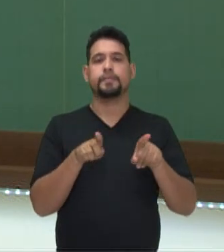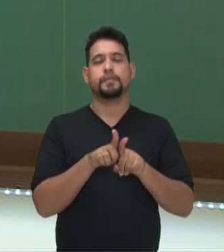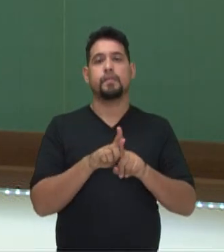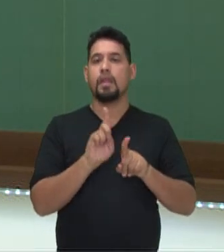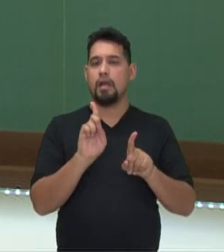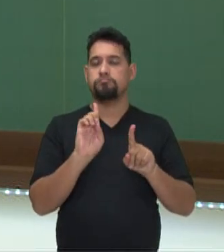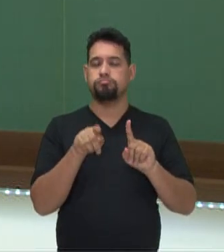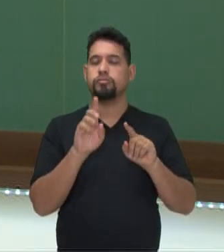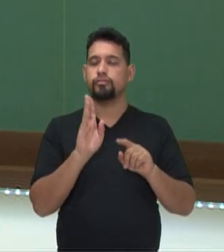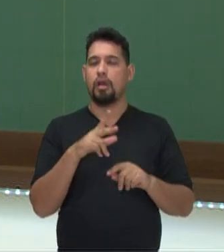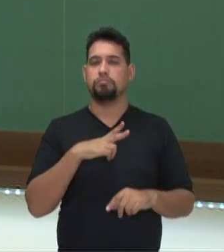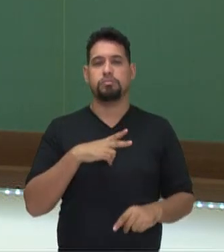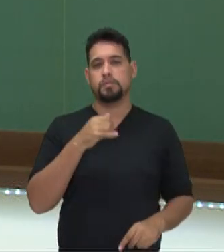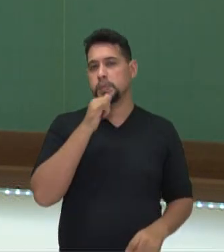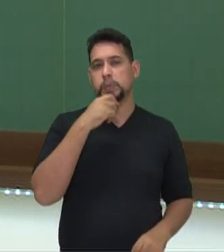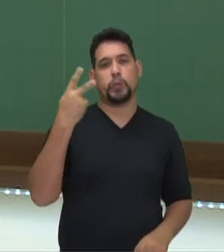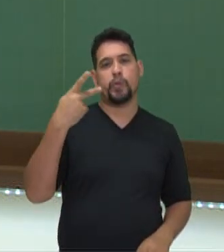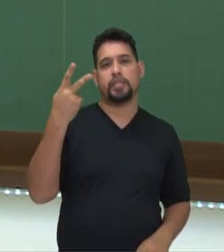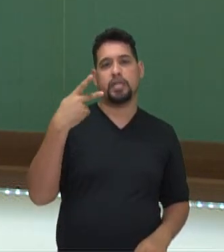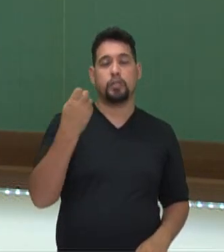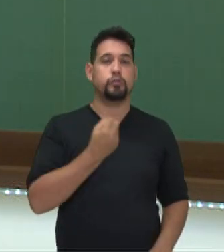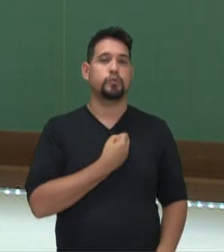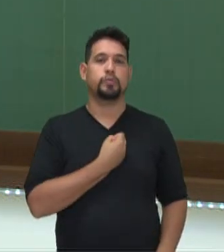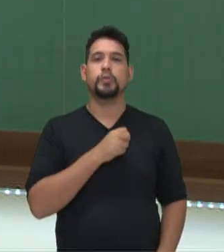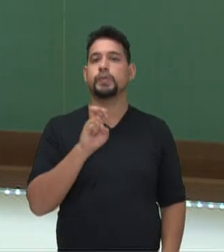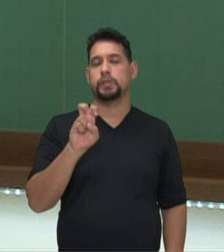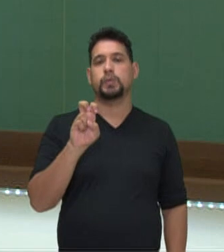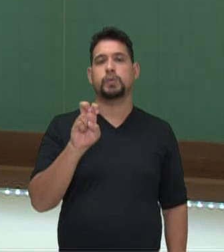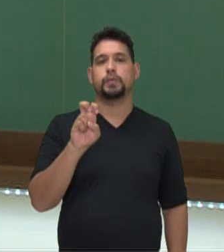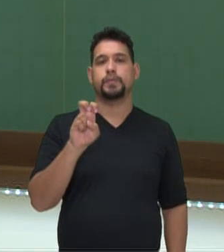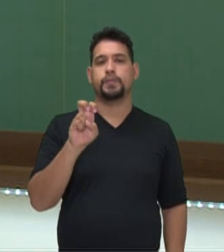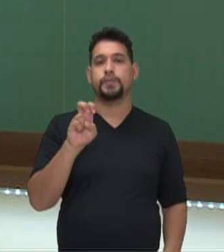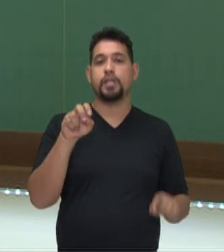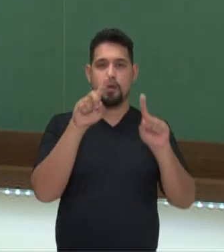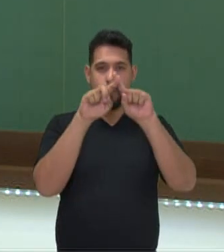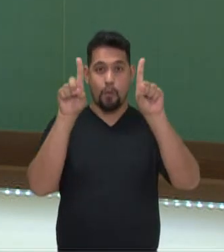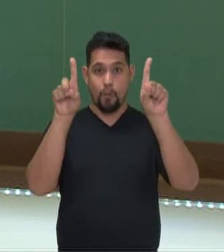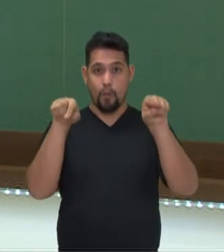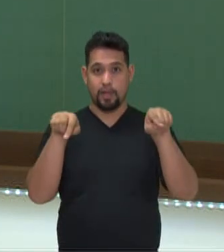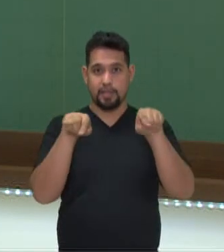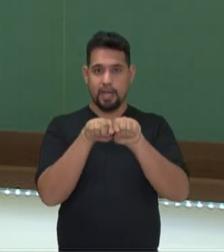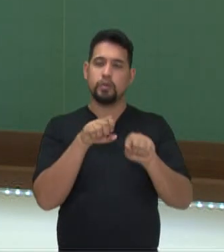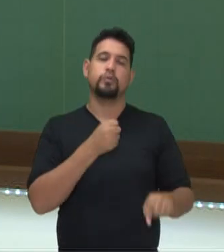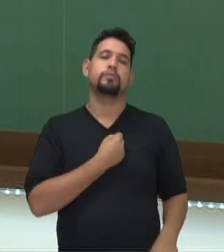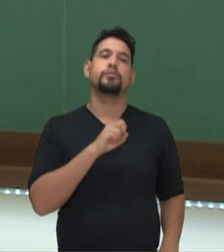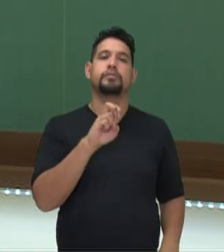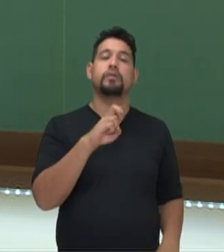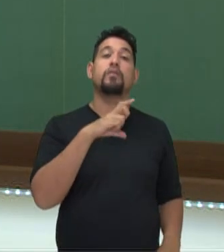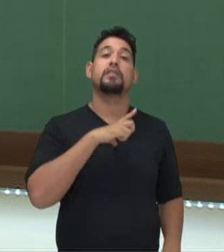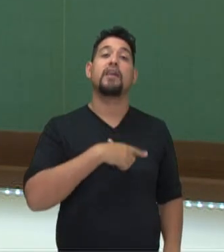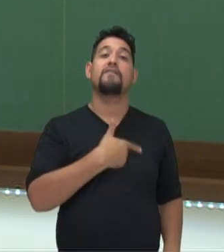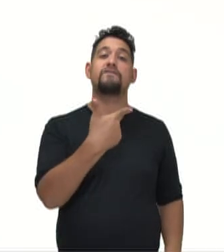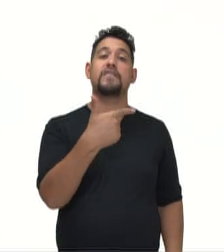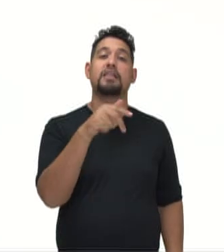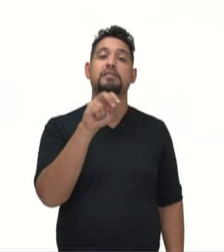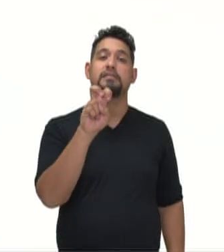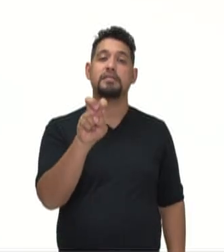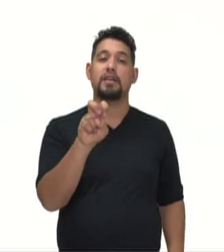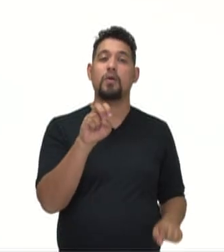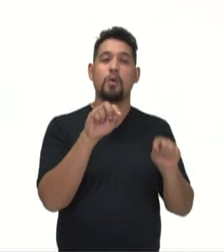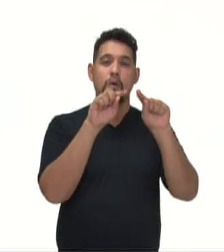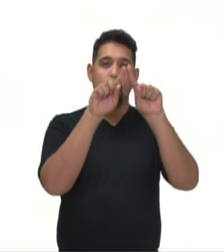esse quadrado, um quadrado de lado 5, nós vamos verificar que ele é formado por 25